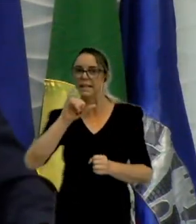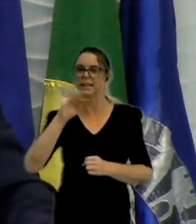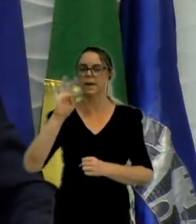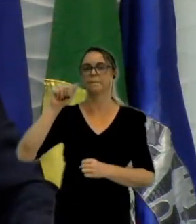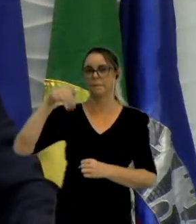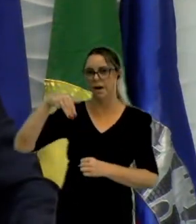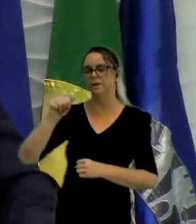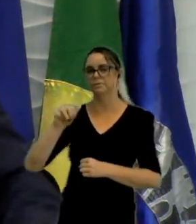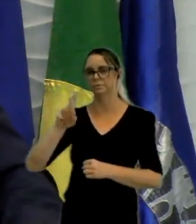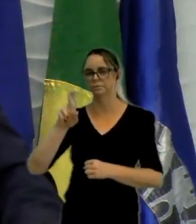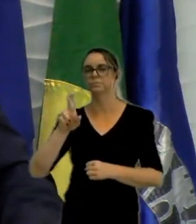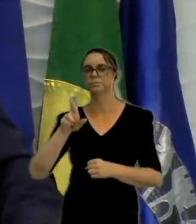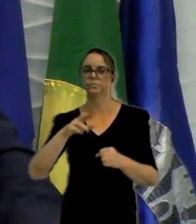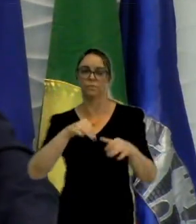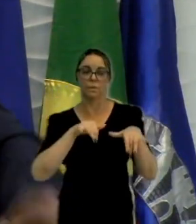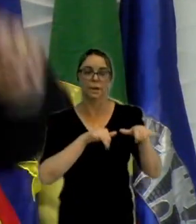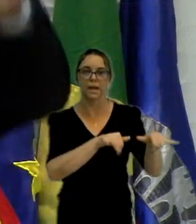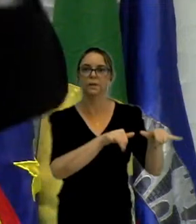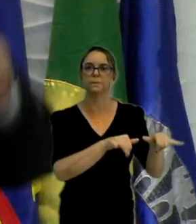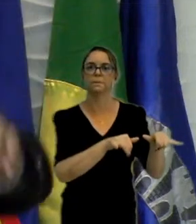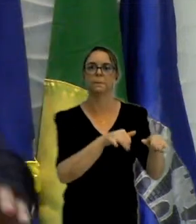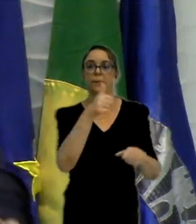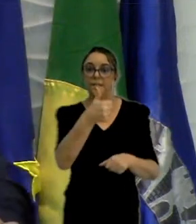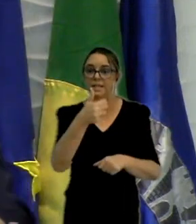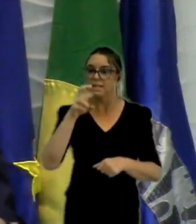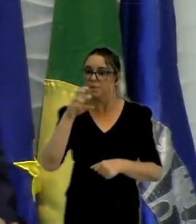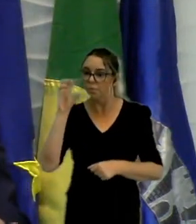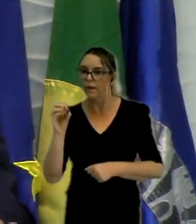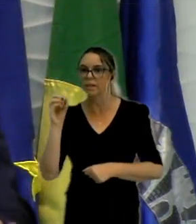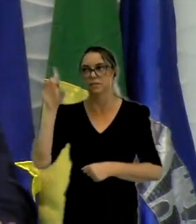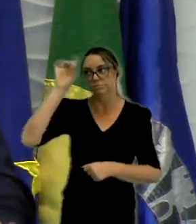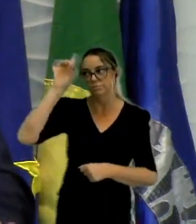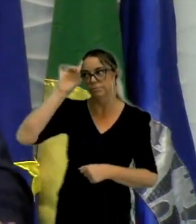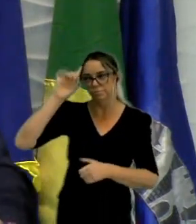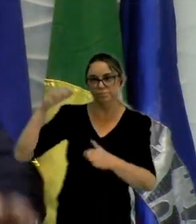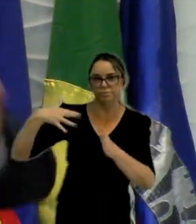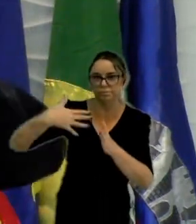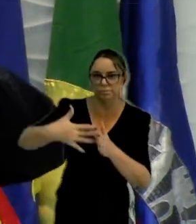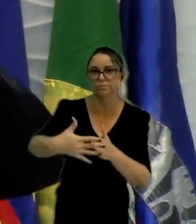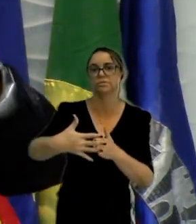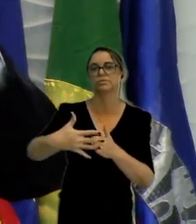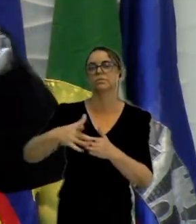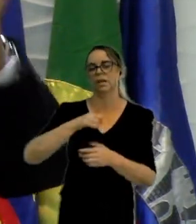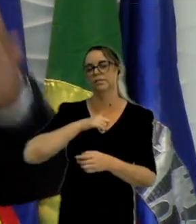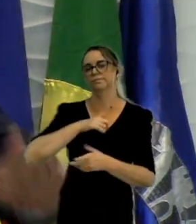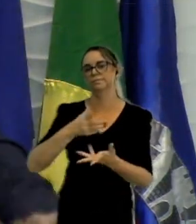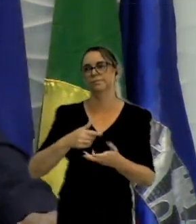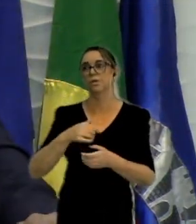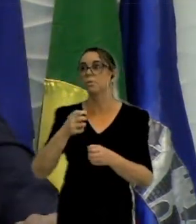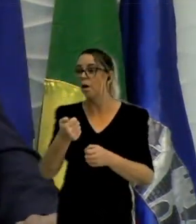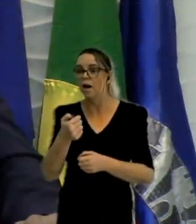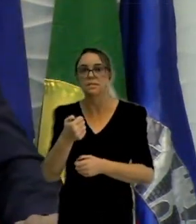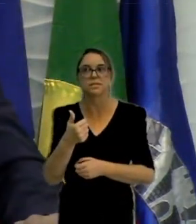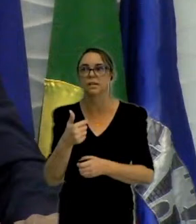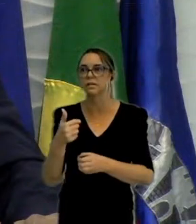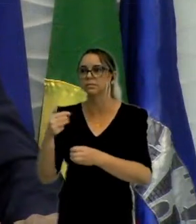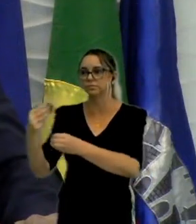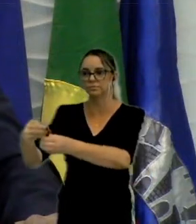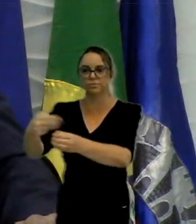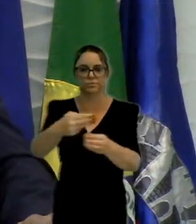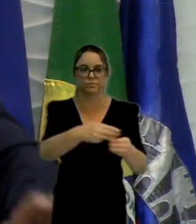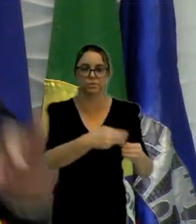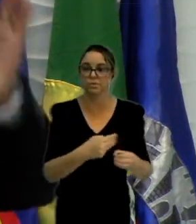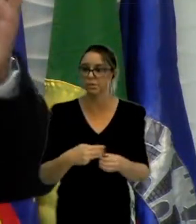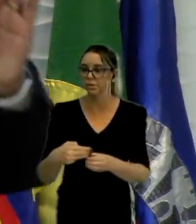ABF, tá com 150 dias. E agora, quase toda a cidade, 4 meses sem